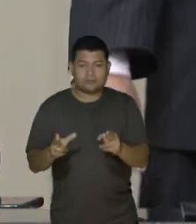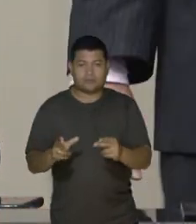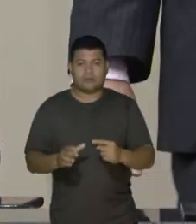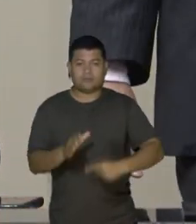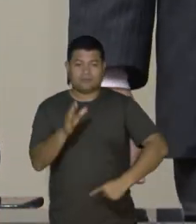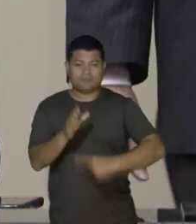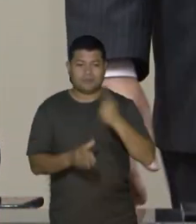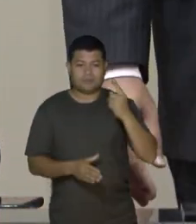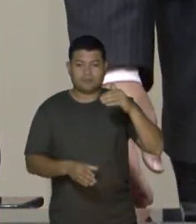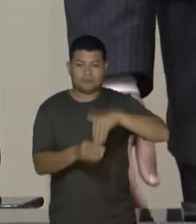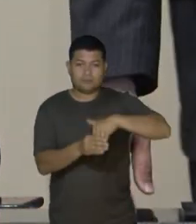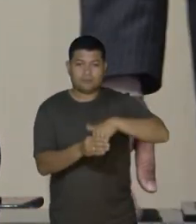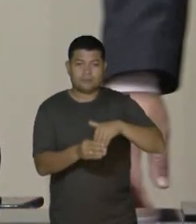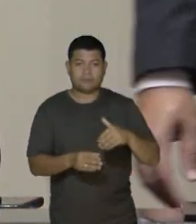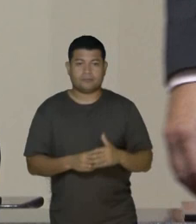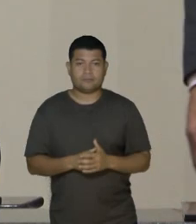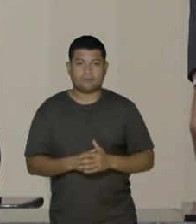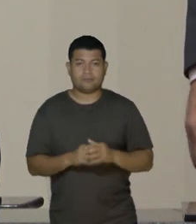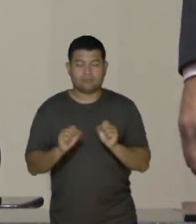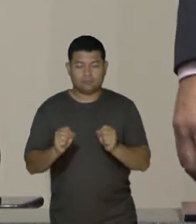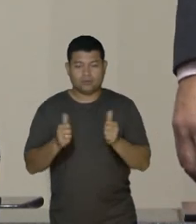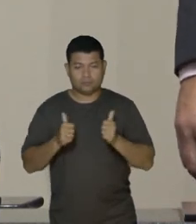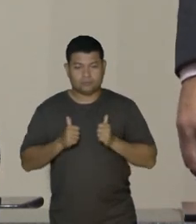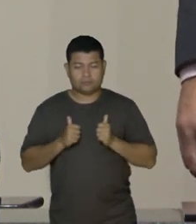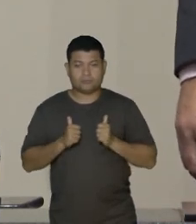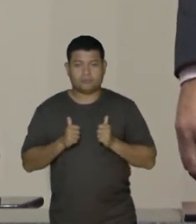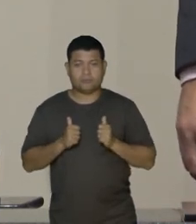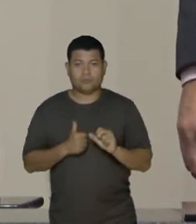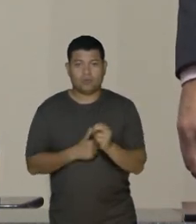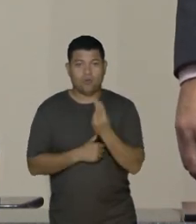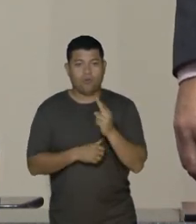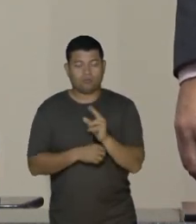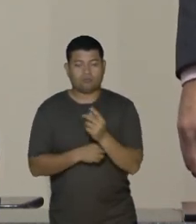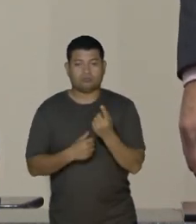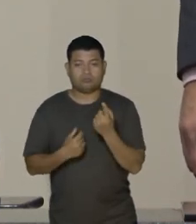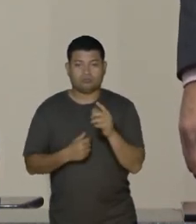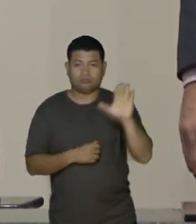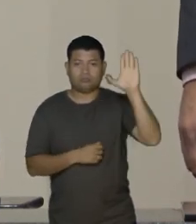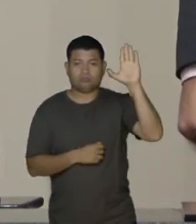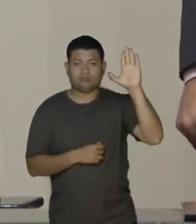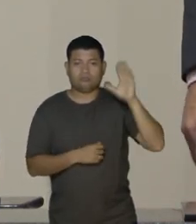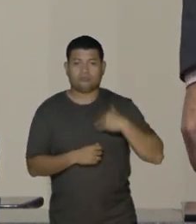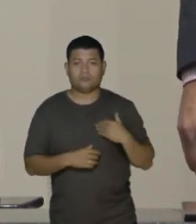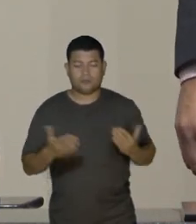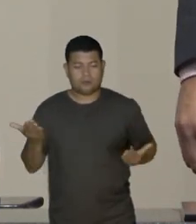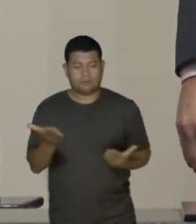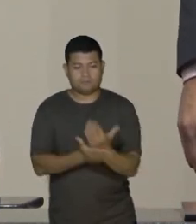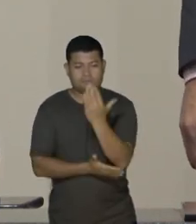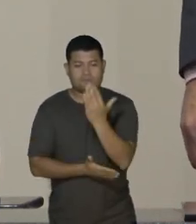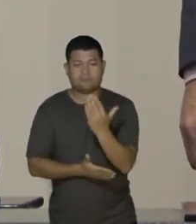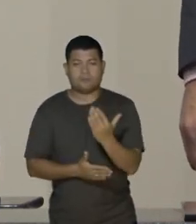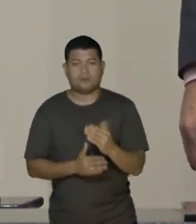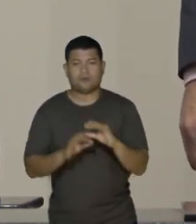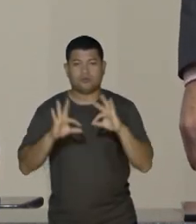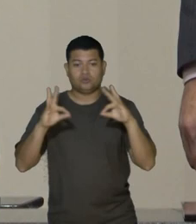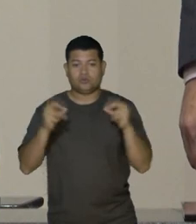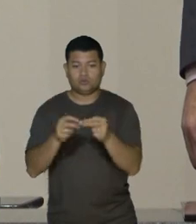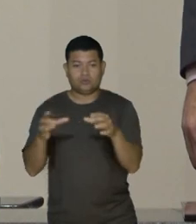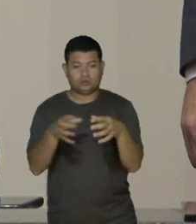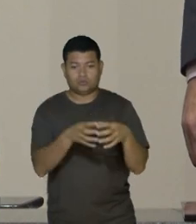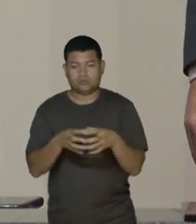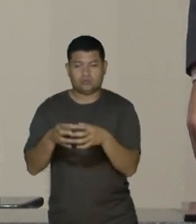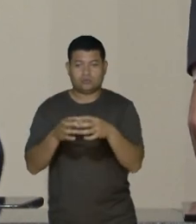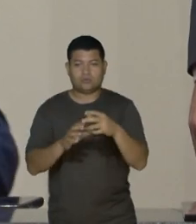primeiro turno, permaneçam como estão ou manifestem-se. Está aprovado ou estão aprovados em redação